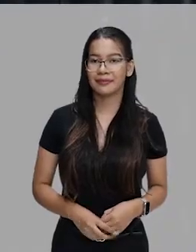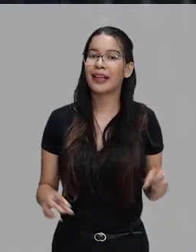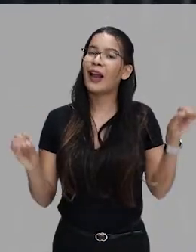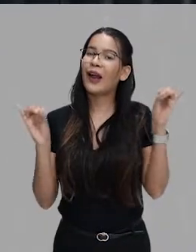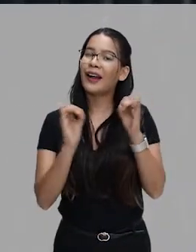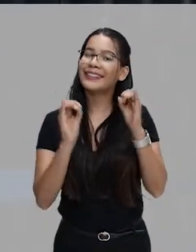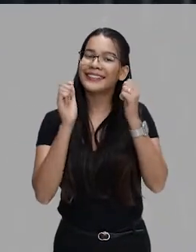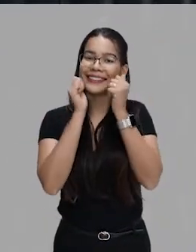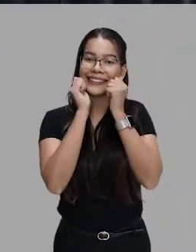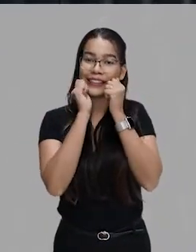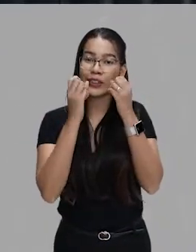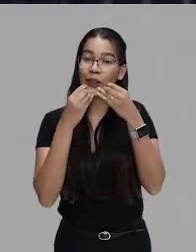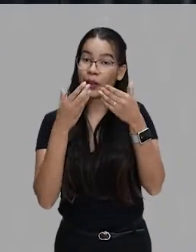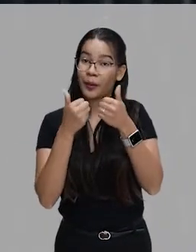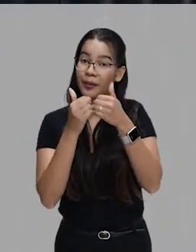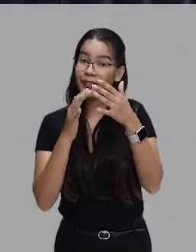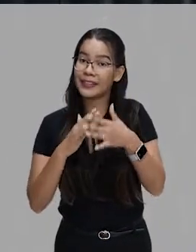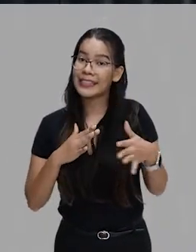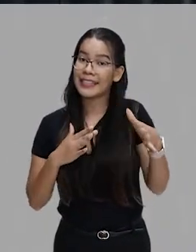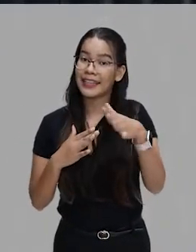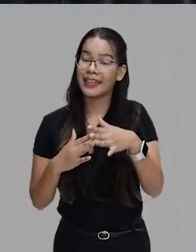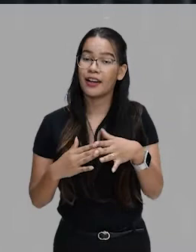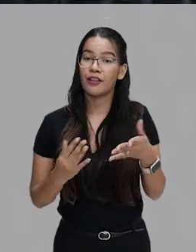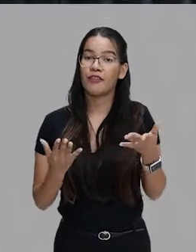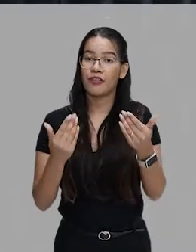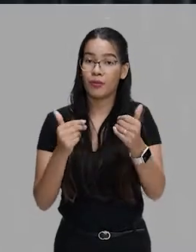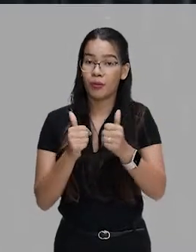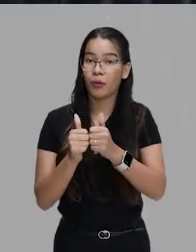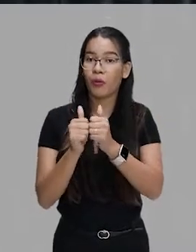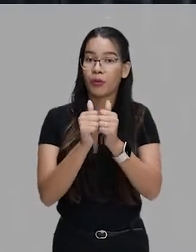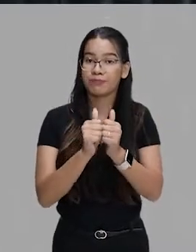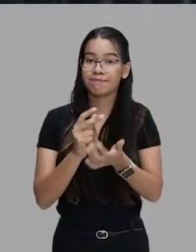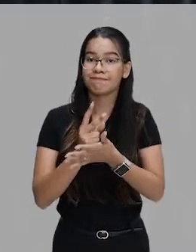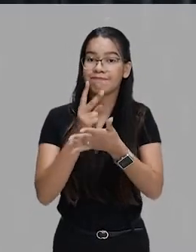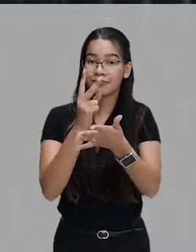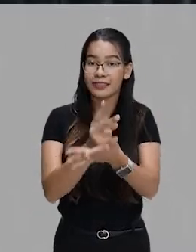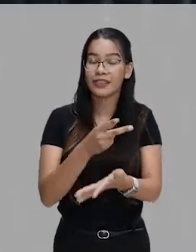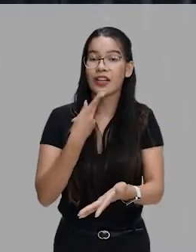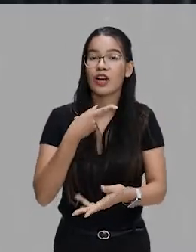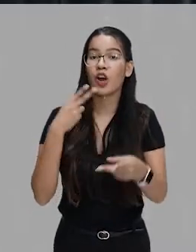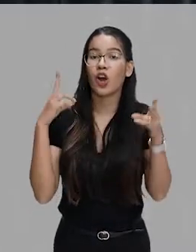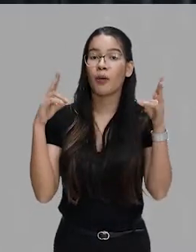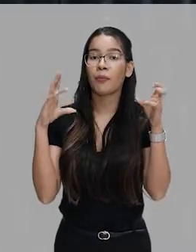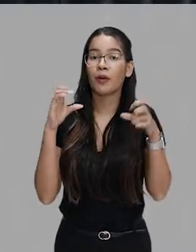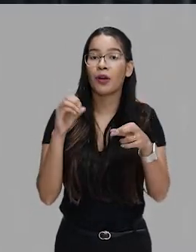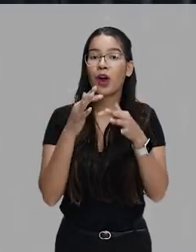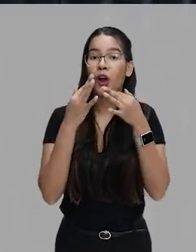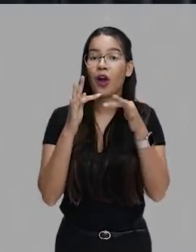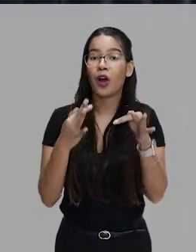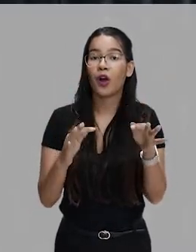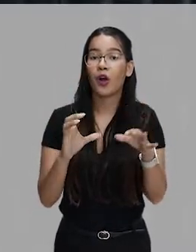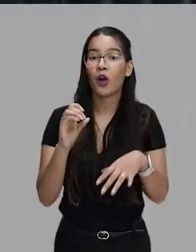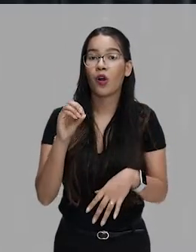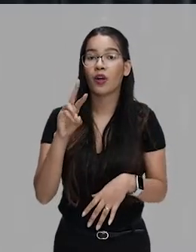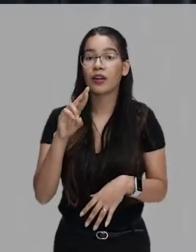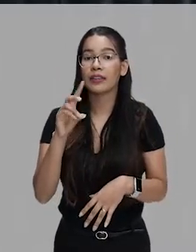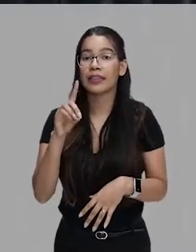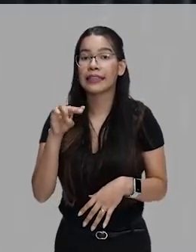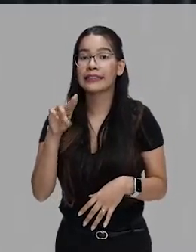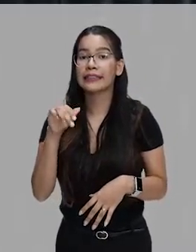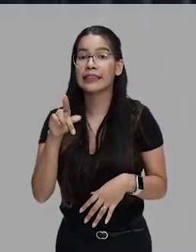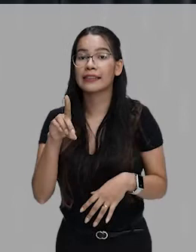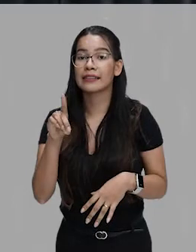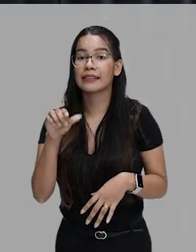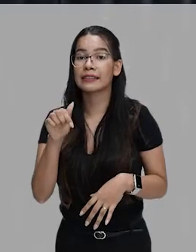Oi, chuchus, tudo bem com vocês? Vamos ainda falar de orações coordenadas sindéticas. Você já aprendeu o assunto e hoje nós